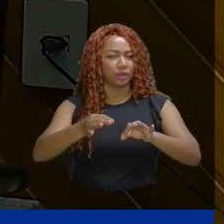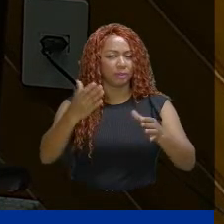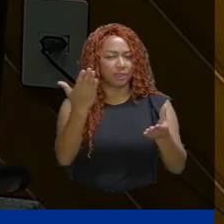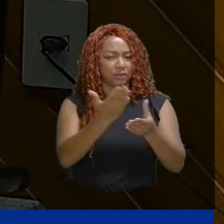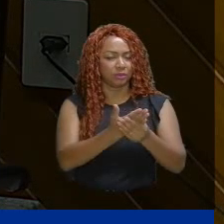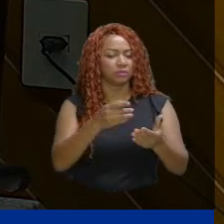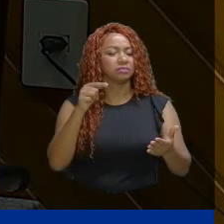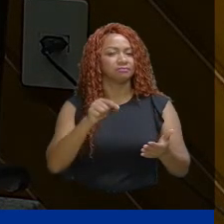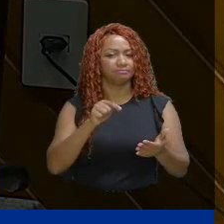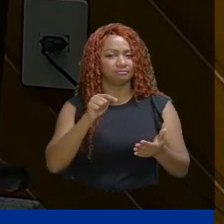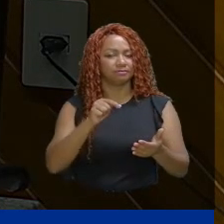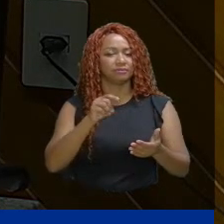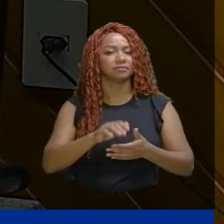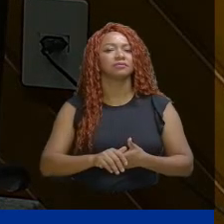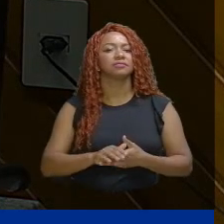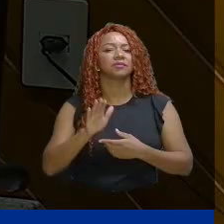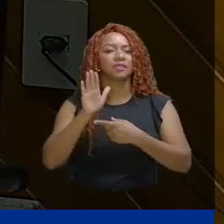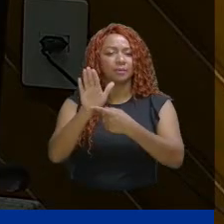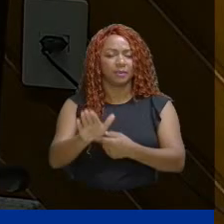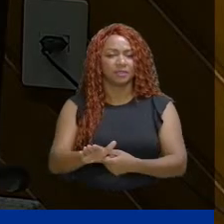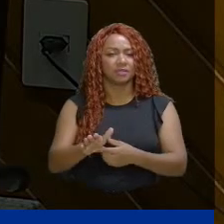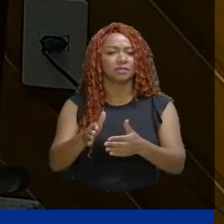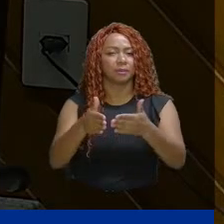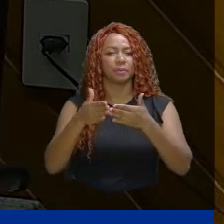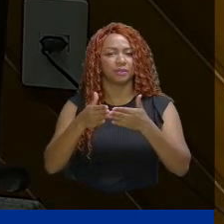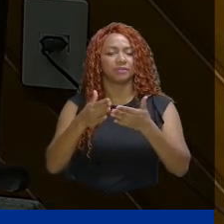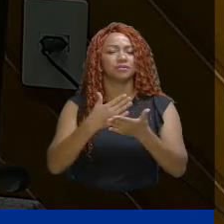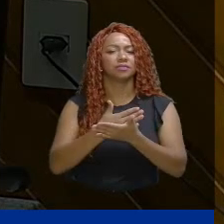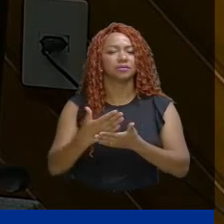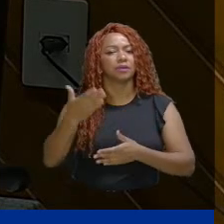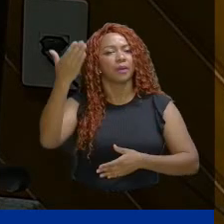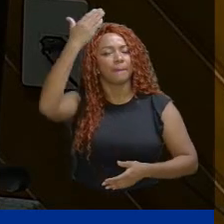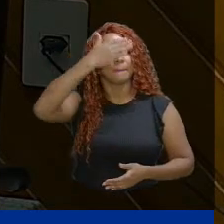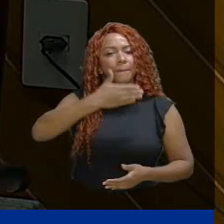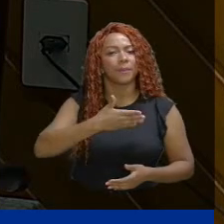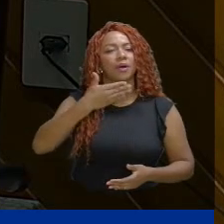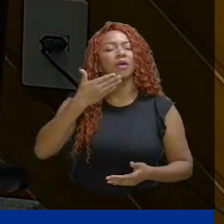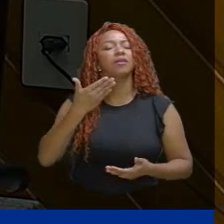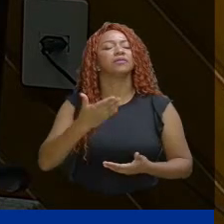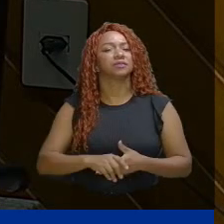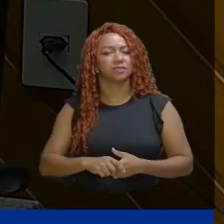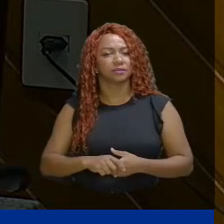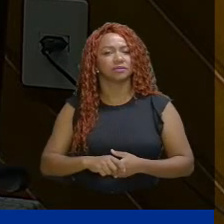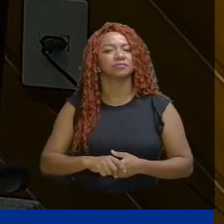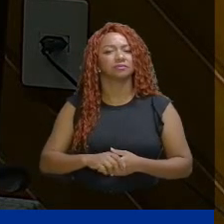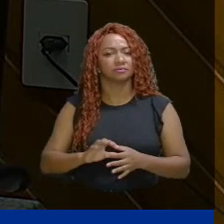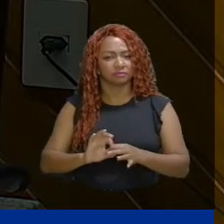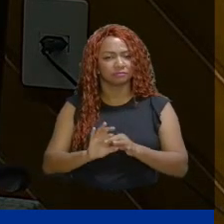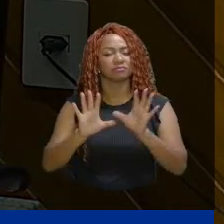ônus do autor apresentar com a petição inicial provas e indícios e circunstâncias que